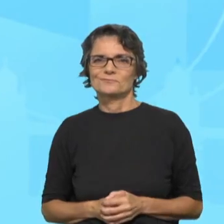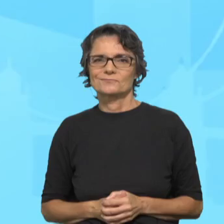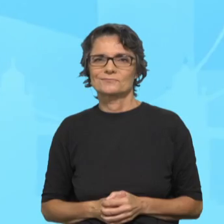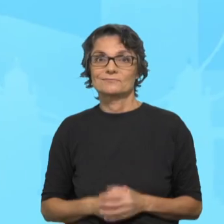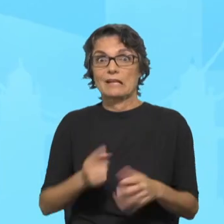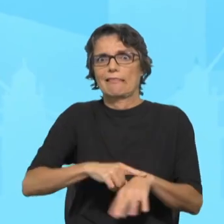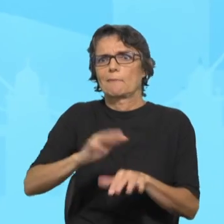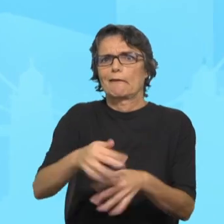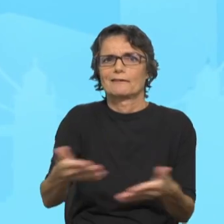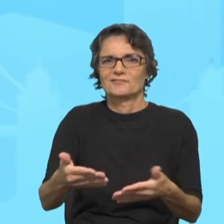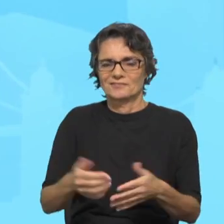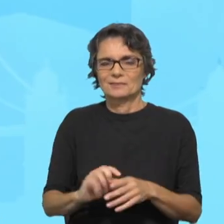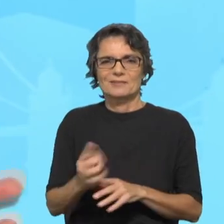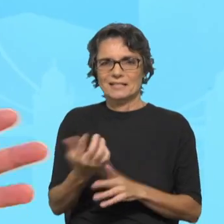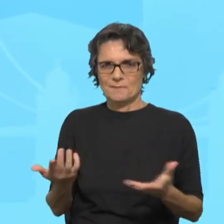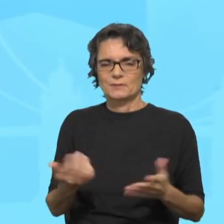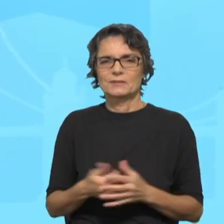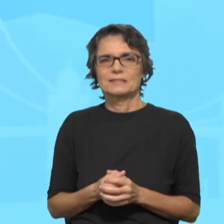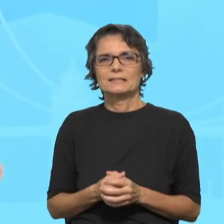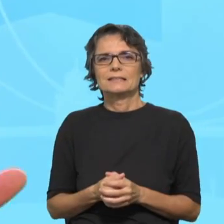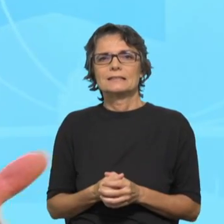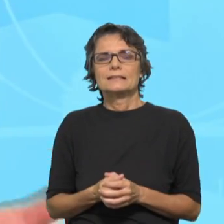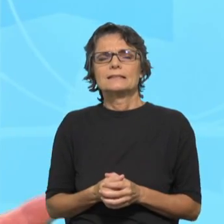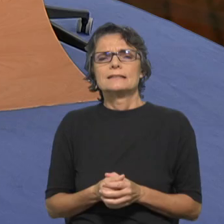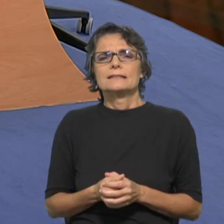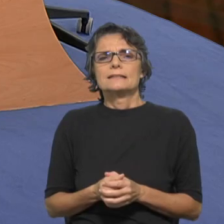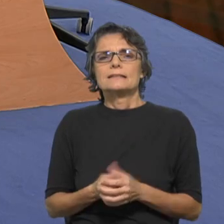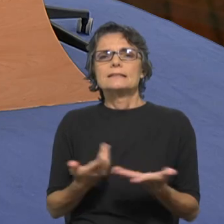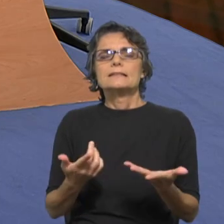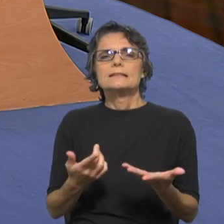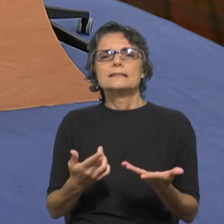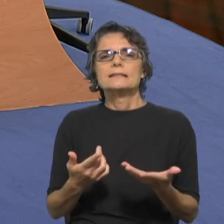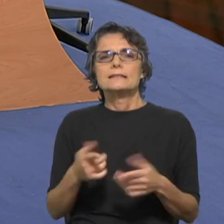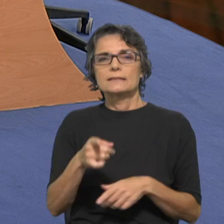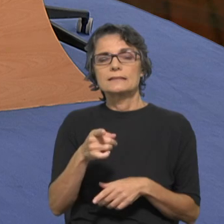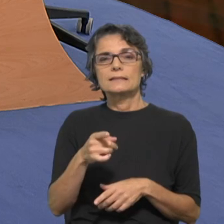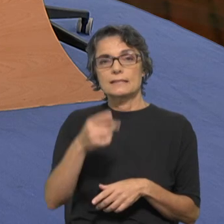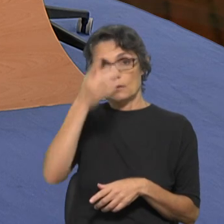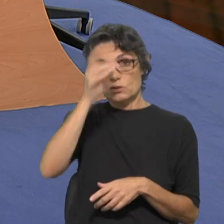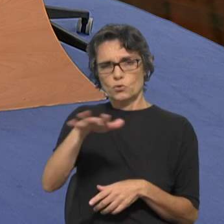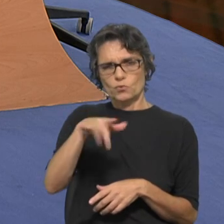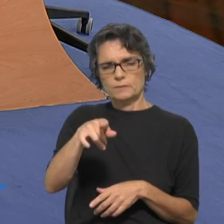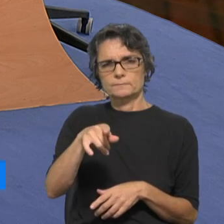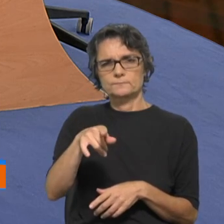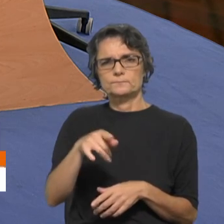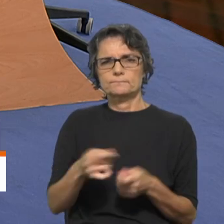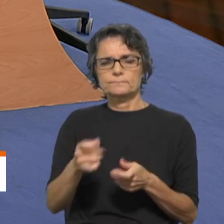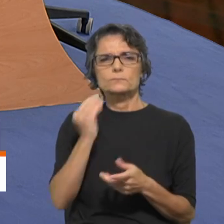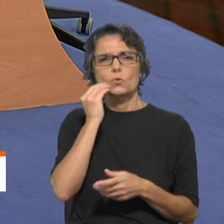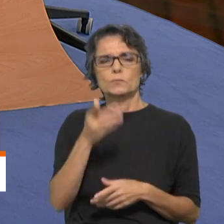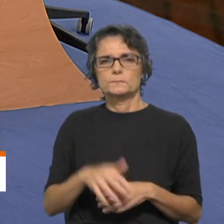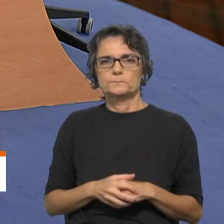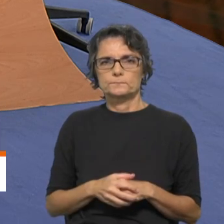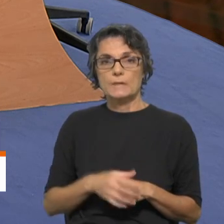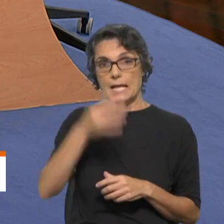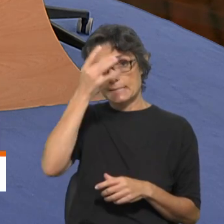nosso tempo vai avançando rapidamente, que dinamismo tem o convívio no caso da Diocese de Setúbal? Na Diocese de Setúbal é uma